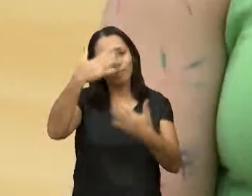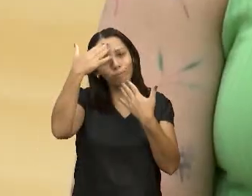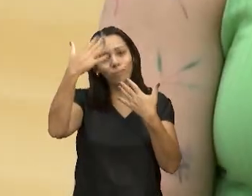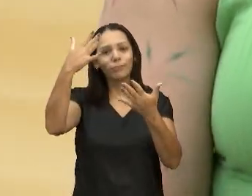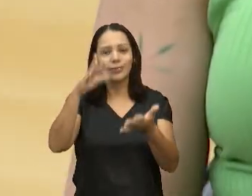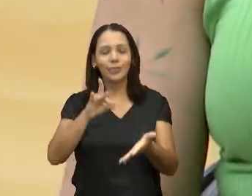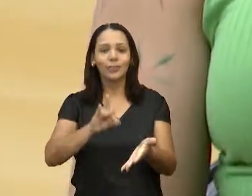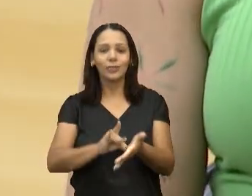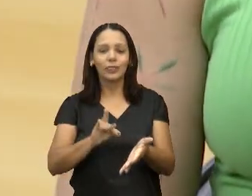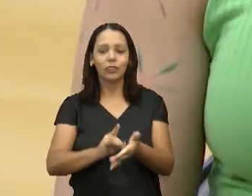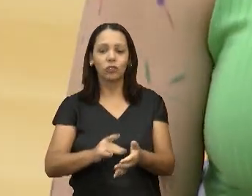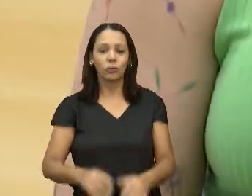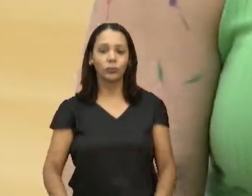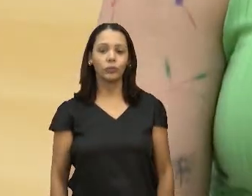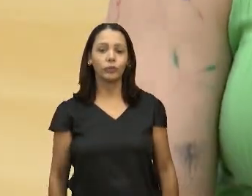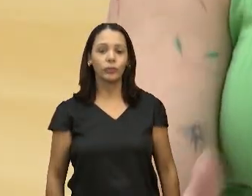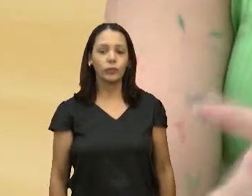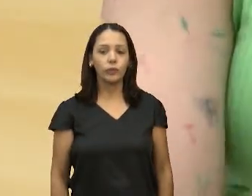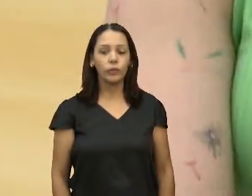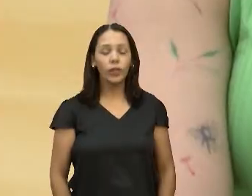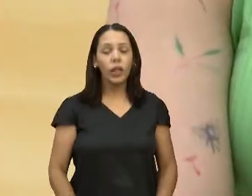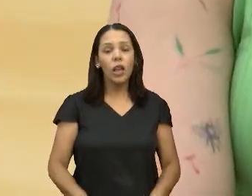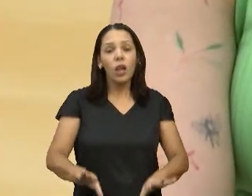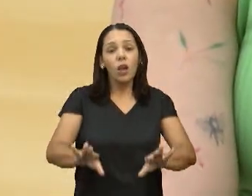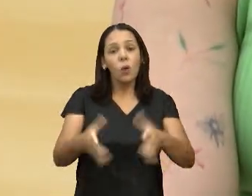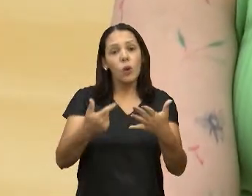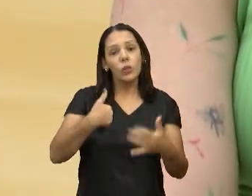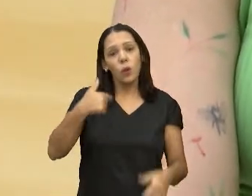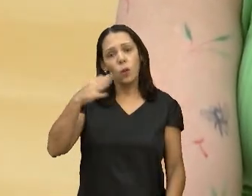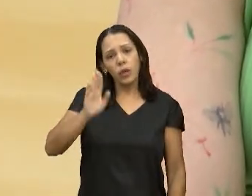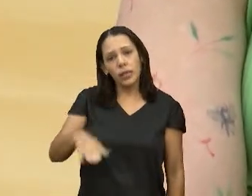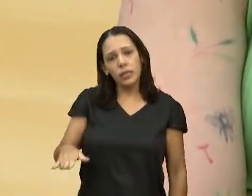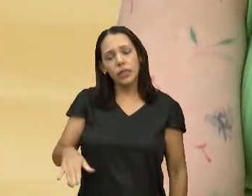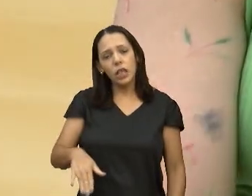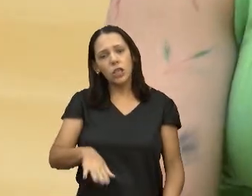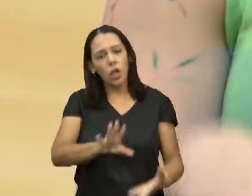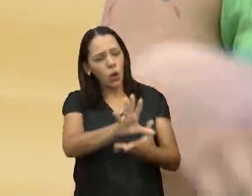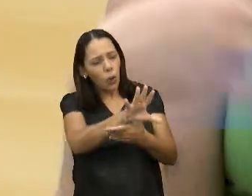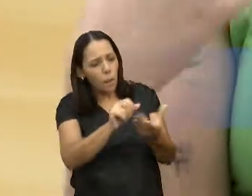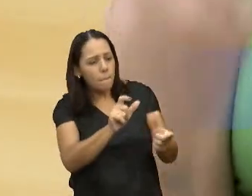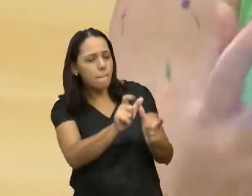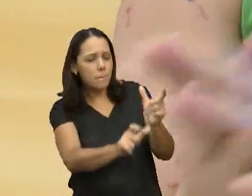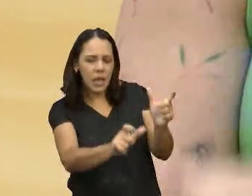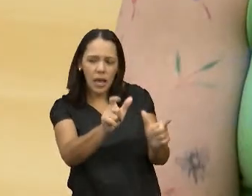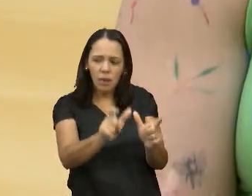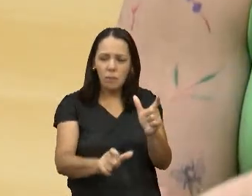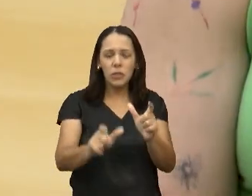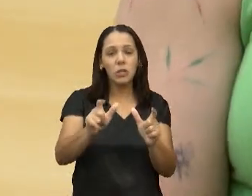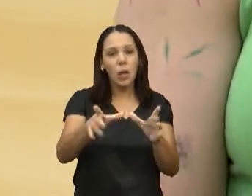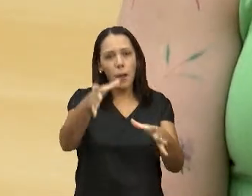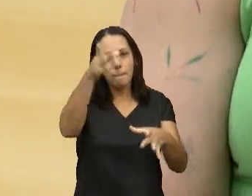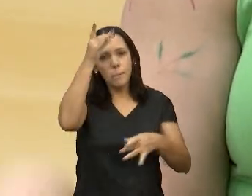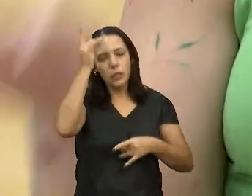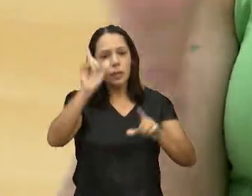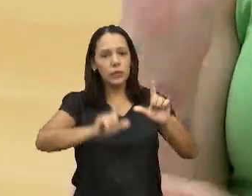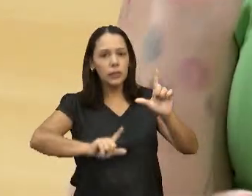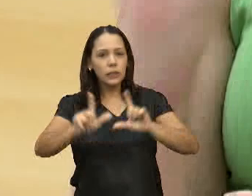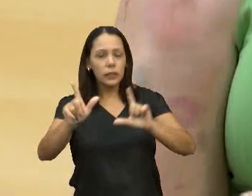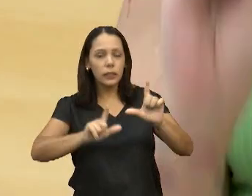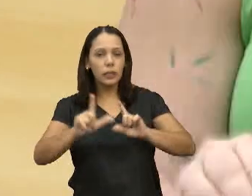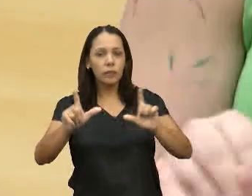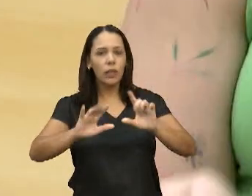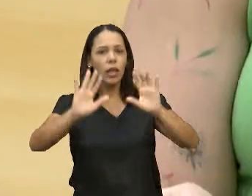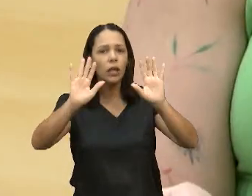agradecida. Desde de criancinha eu imitava as pessoas, os personagens da televisão. Então eu acho